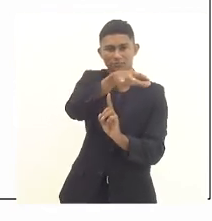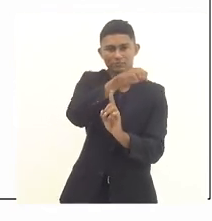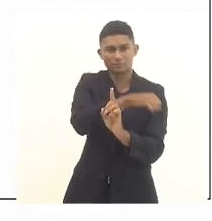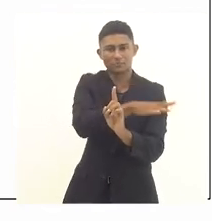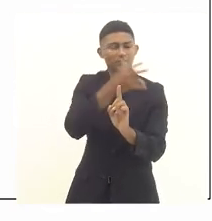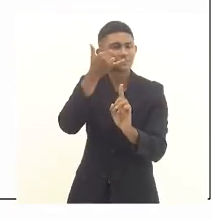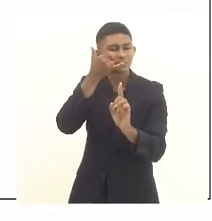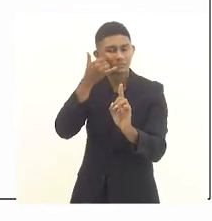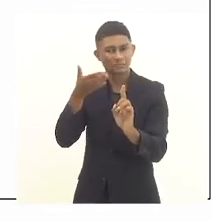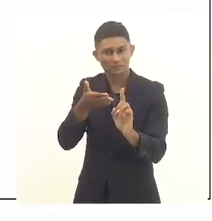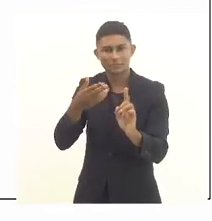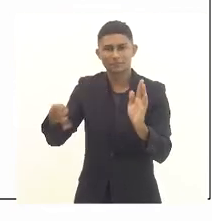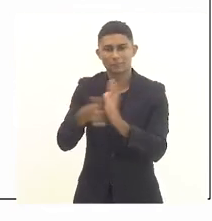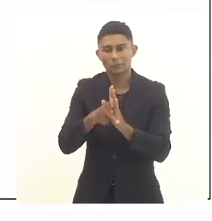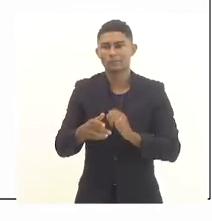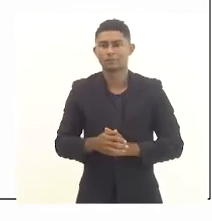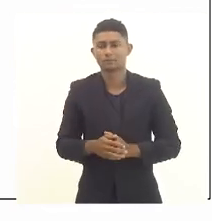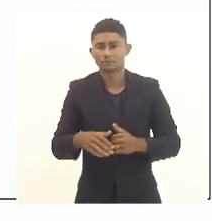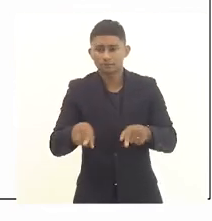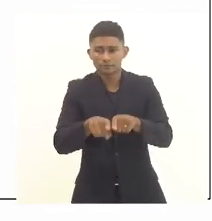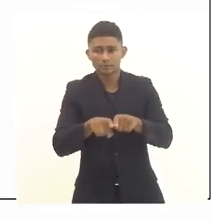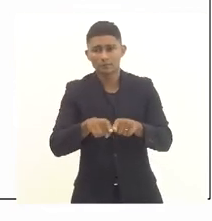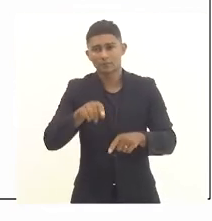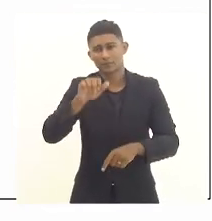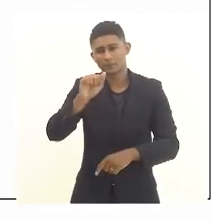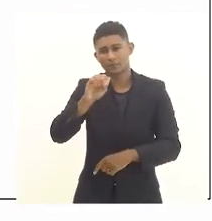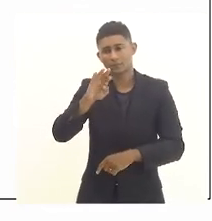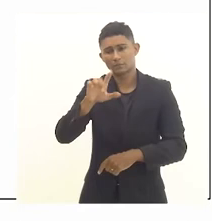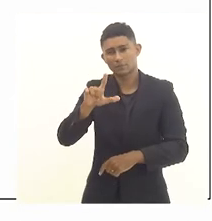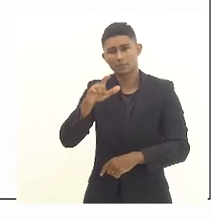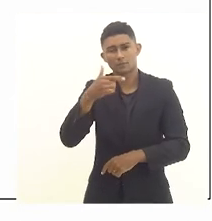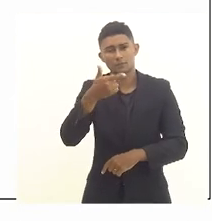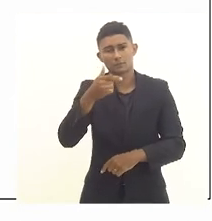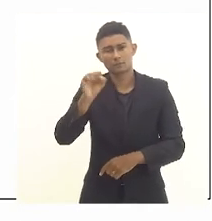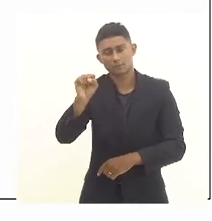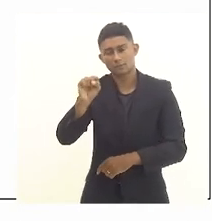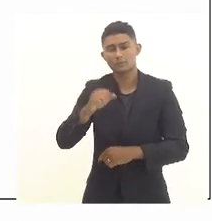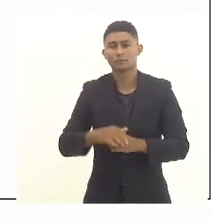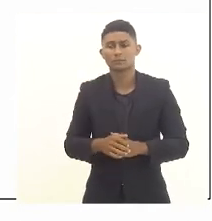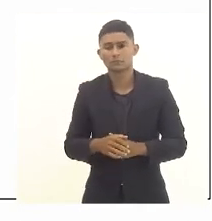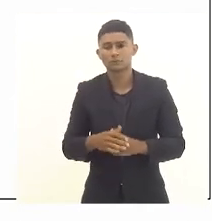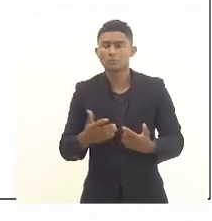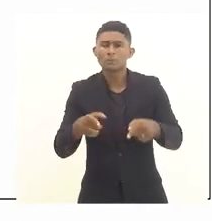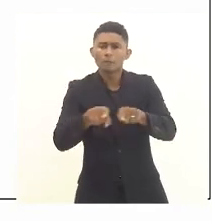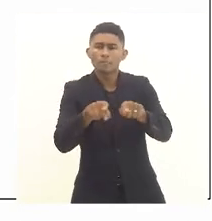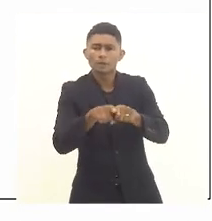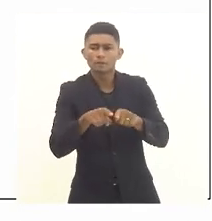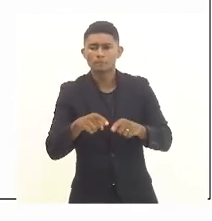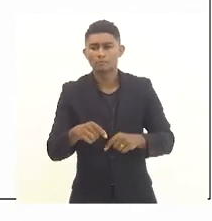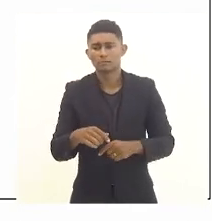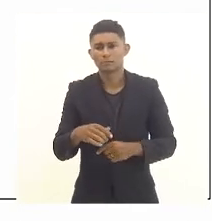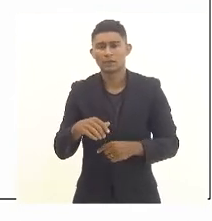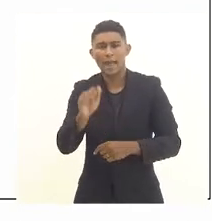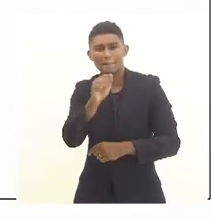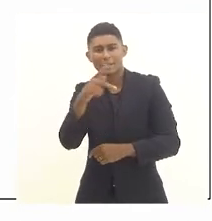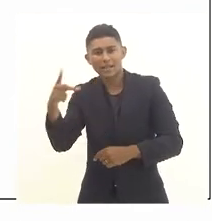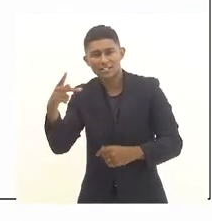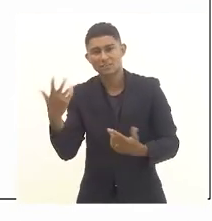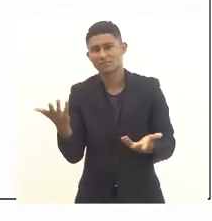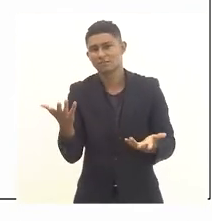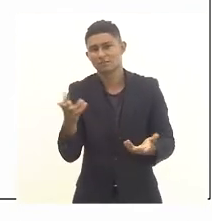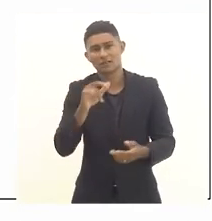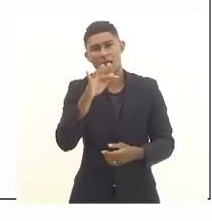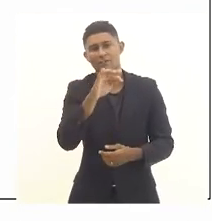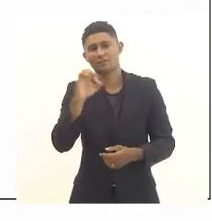associados. A BO2O, que é a Associação Brasileira Online to Offline, a empresa, dois aplicativos, iFood, 99,